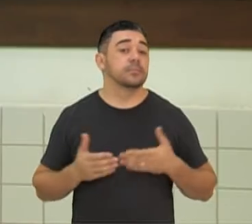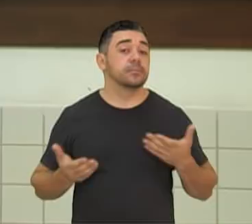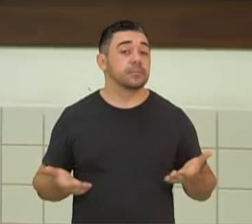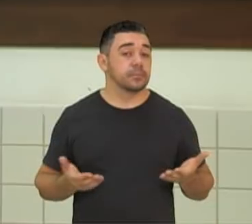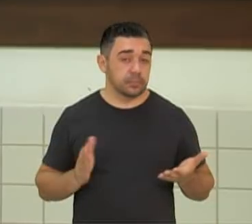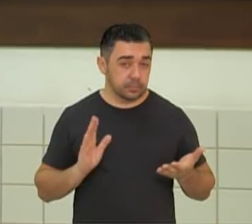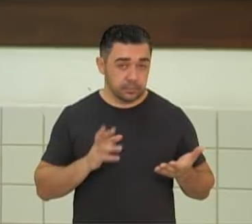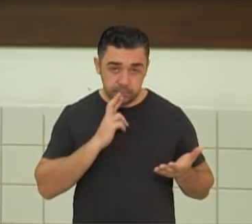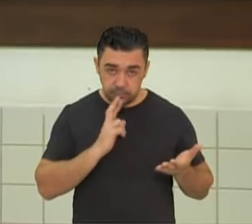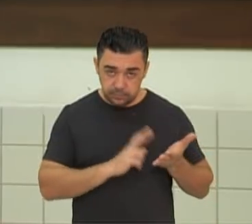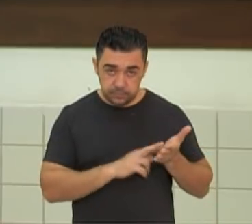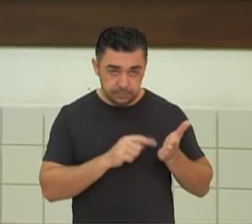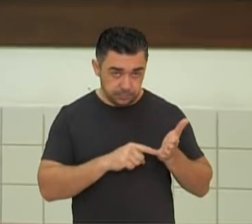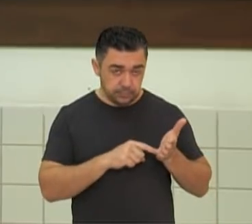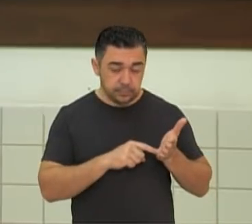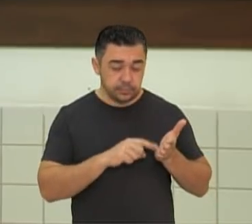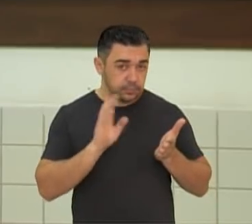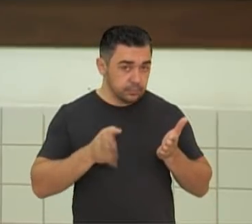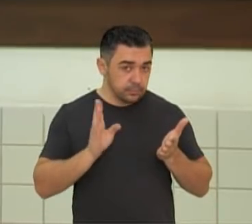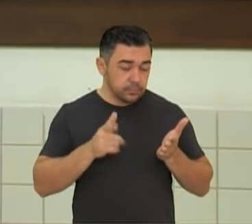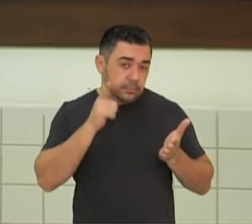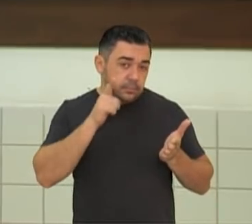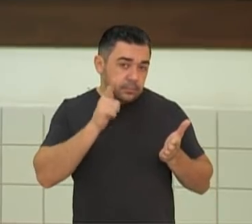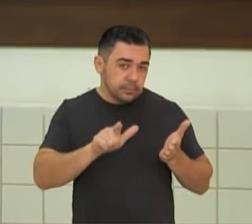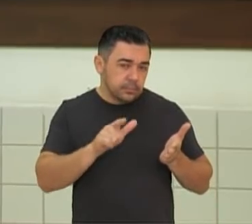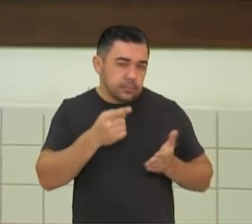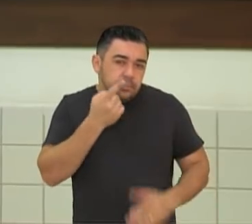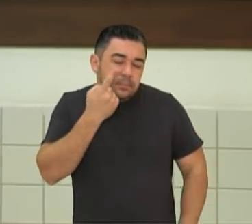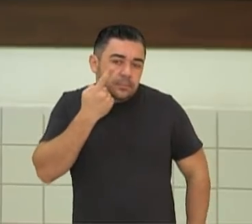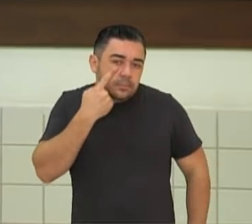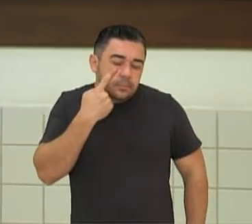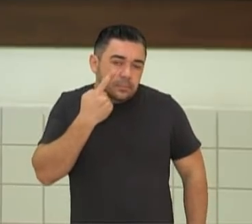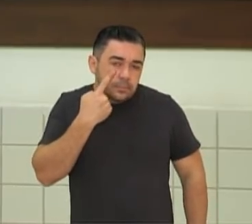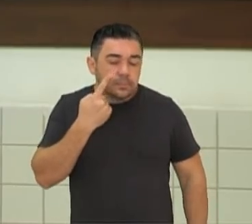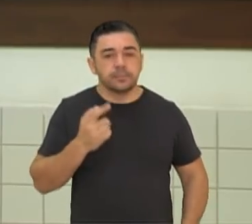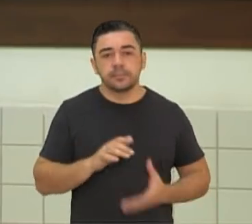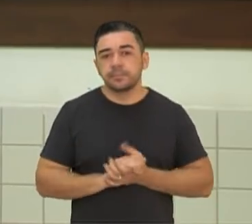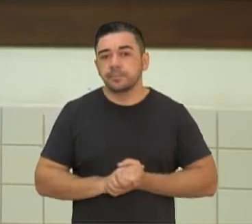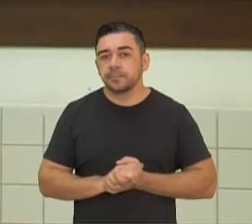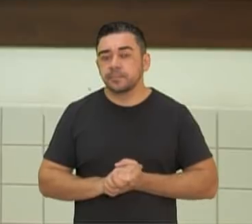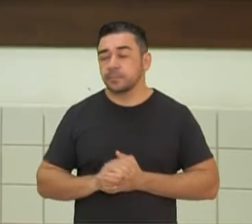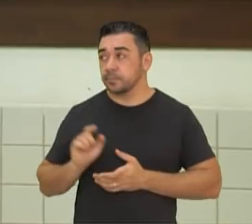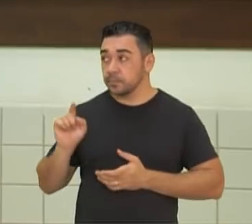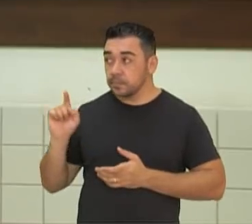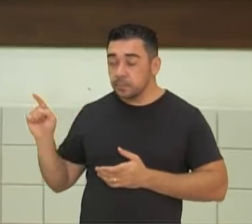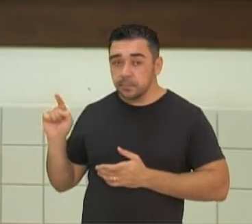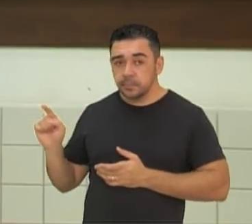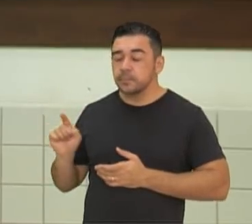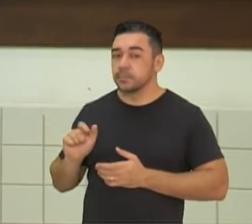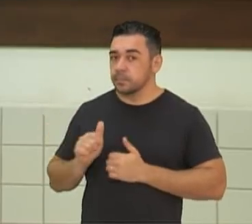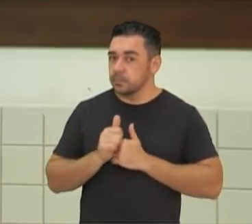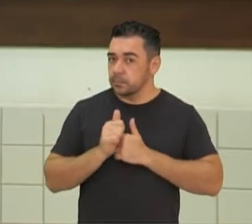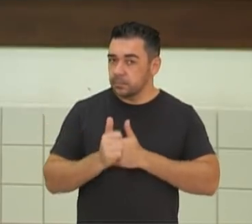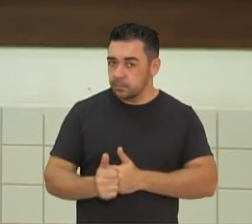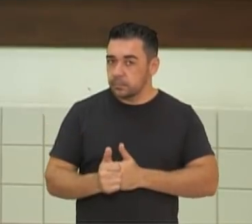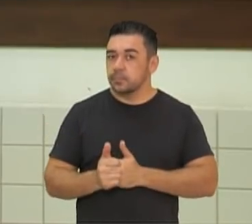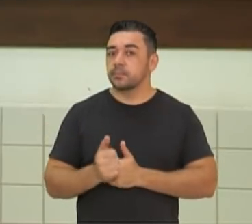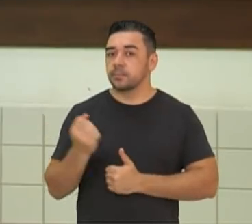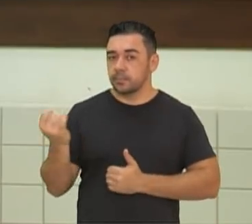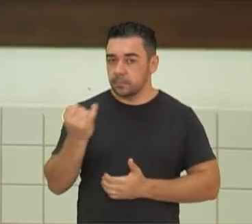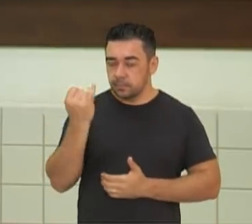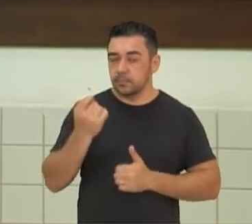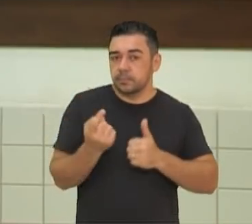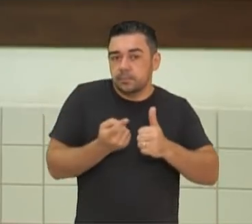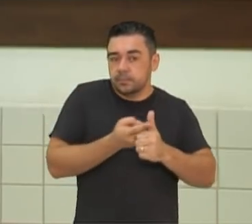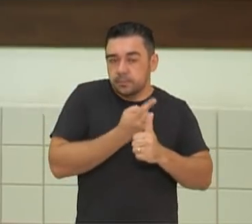aí, pessoal, resolveram esse problema? Conseguiram? Veja, para a gente resolver um problema desses, a gente tem que seguir alguns passos bem importantes.